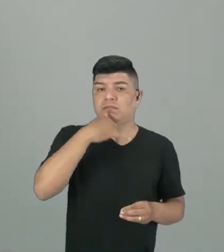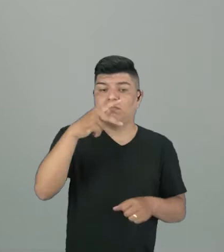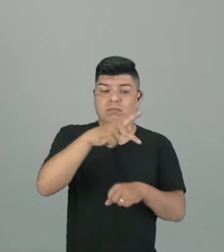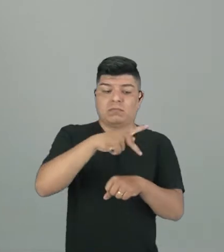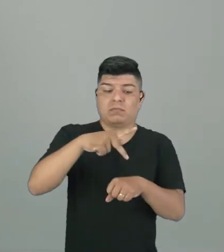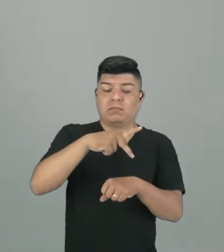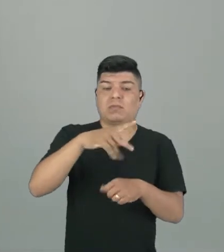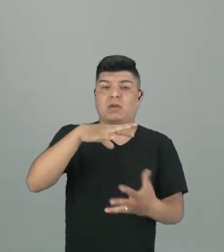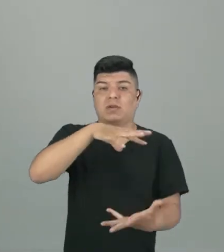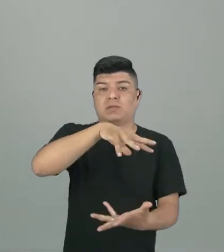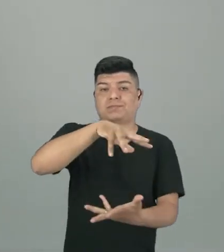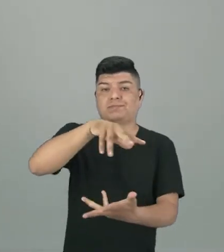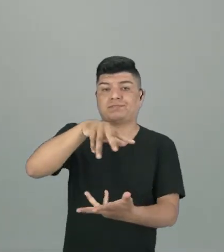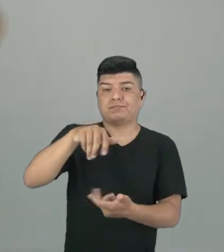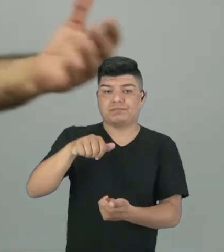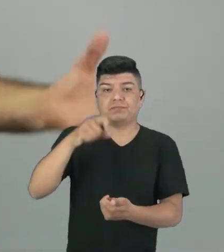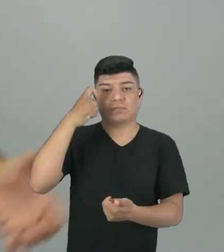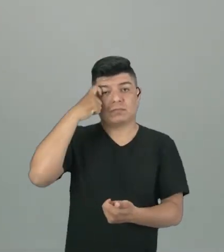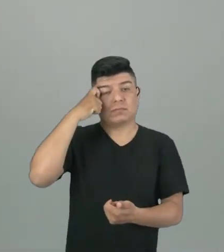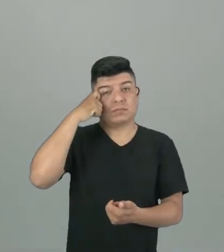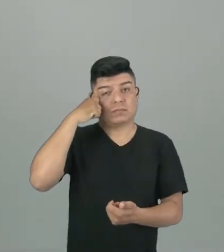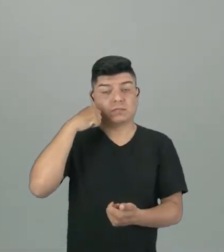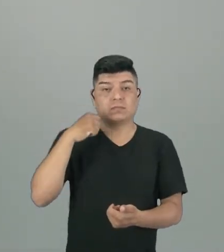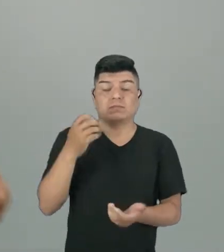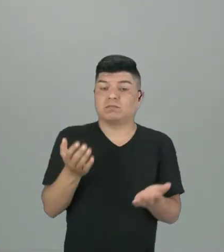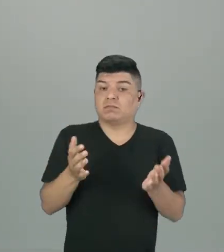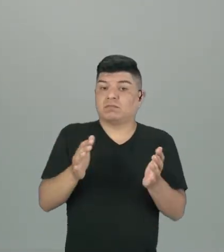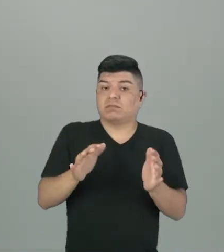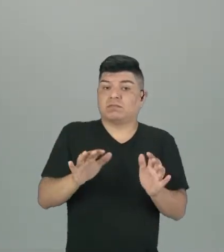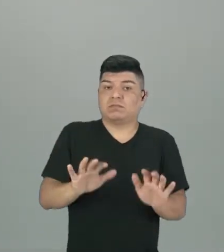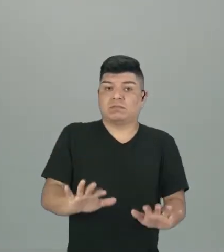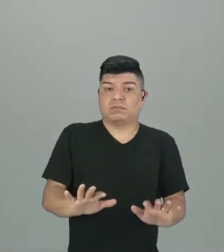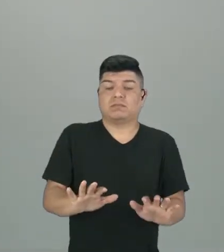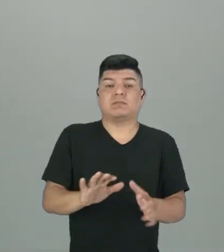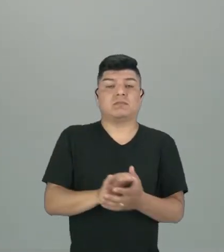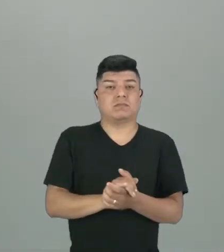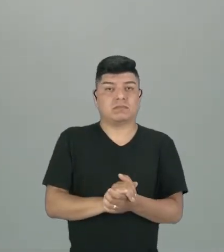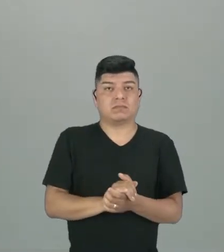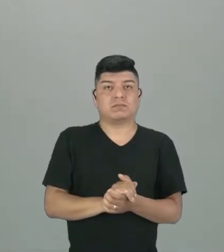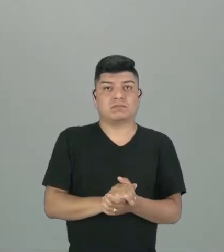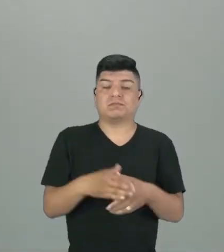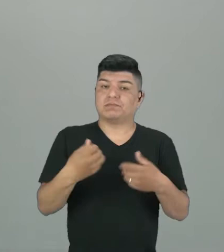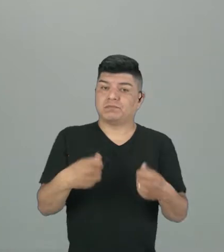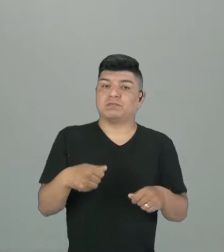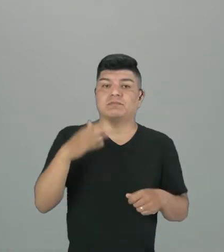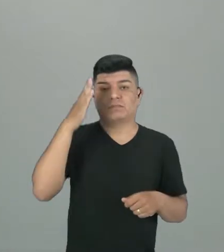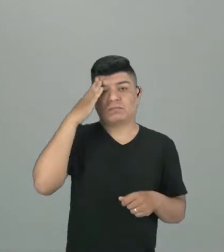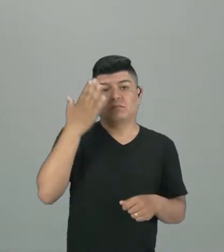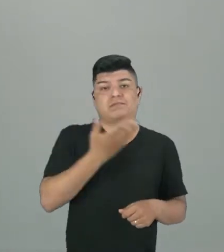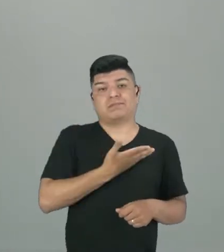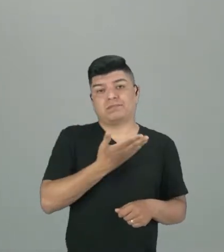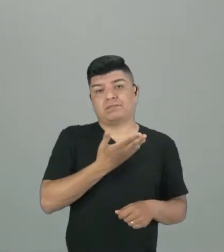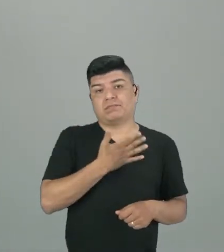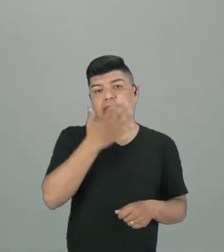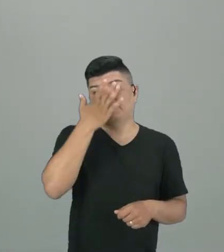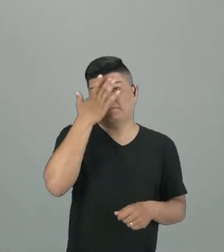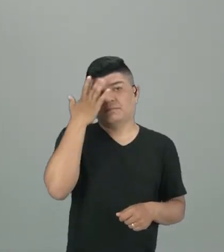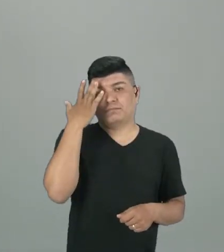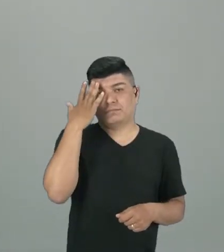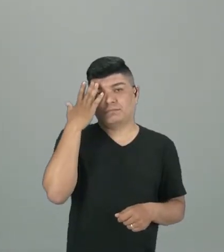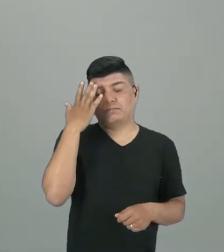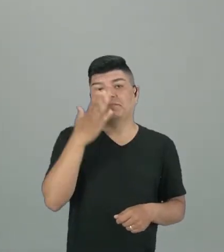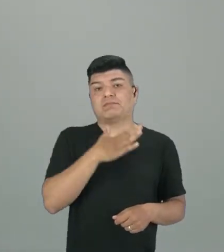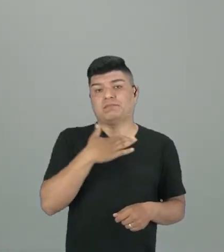mundo inteiro. E mesmo que a gente não quisesse, mesmo a gente não querendo, a gente sabendo de amigos, de pessoas que